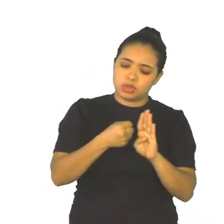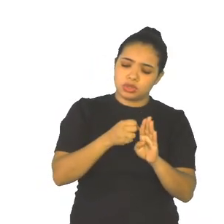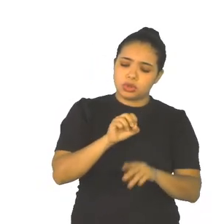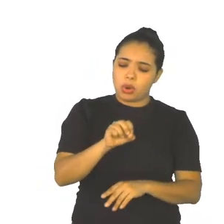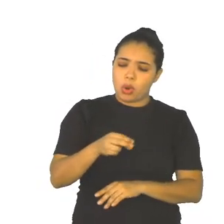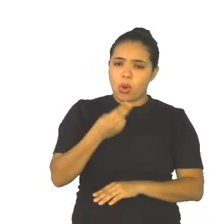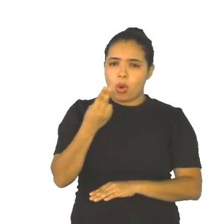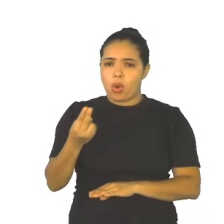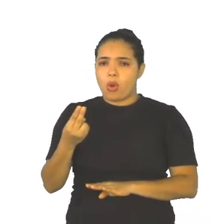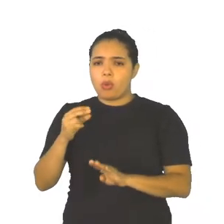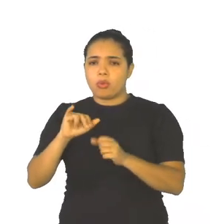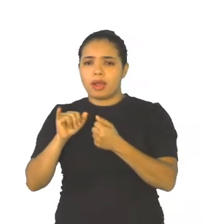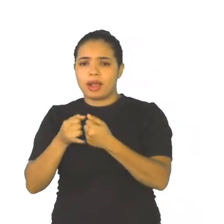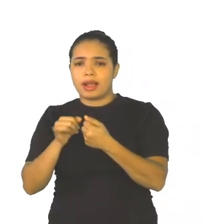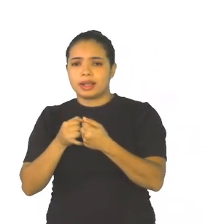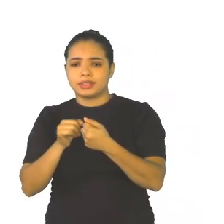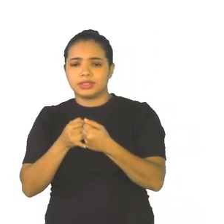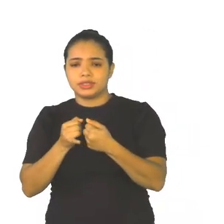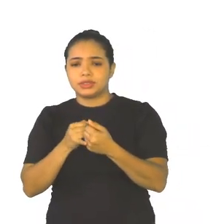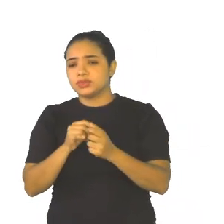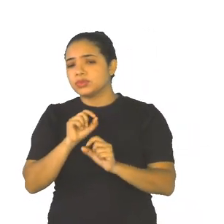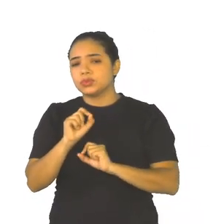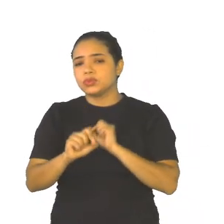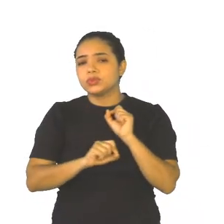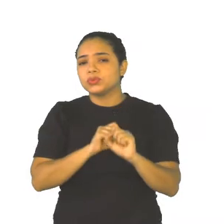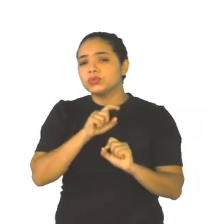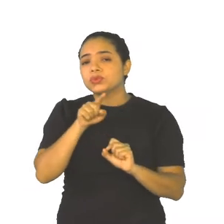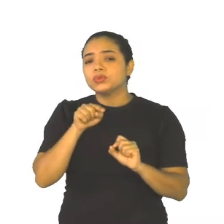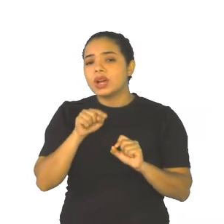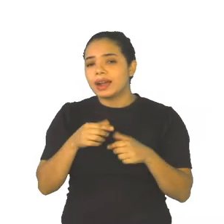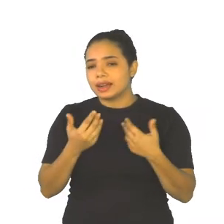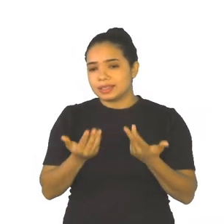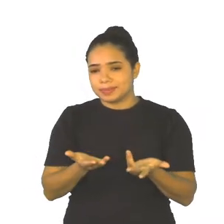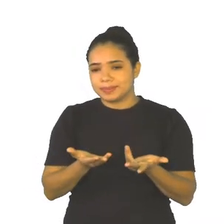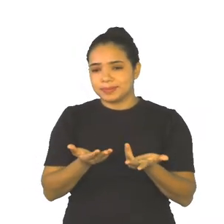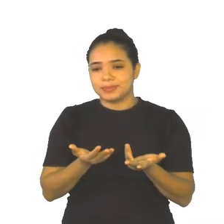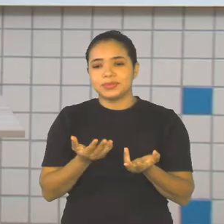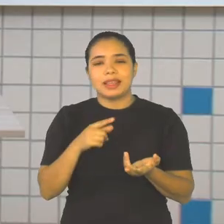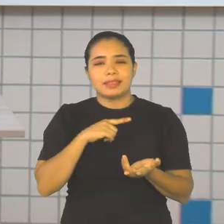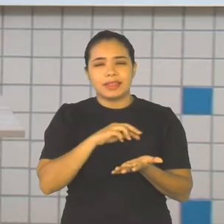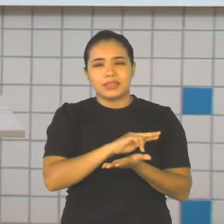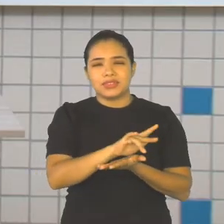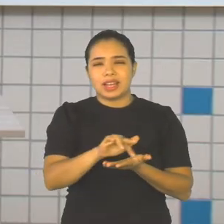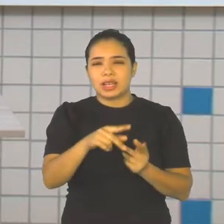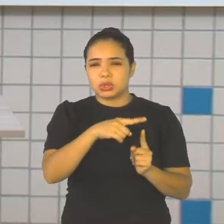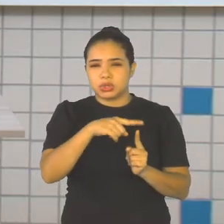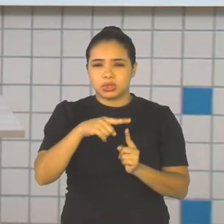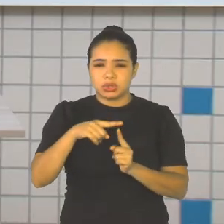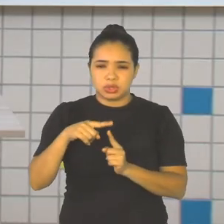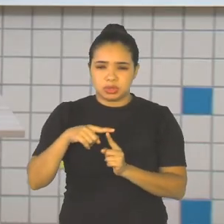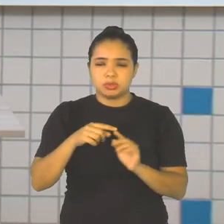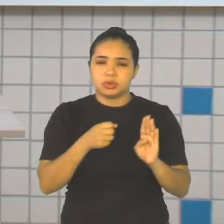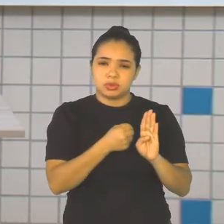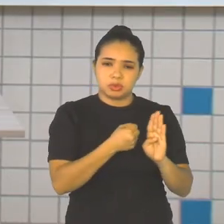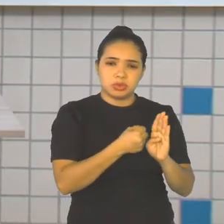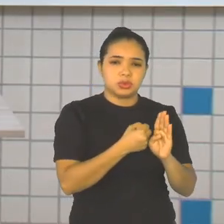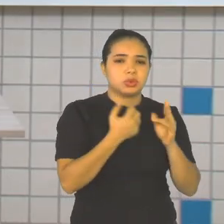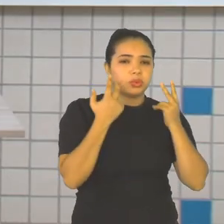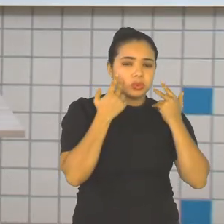substantivo? Que a gente viu lá que tem vários tipos de substantivo? Comum, composto, substantivo